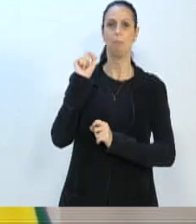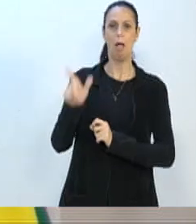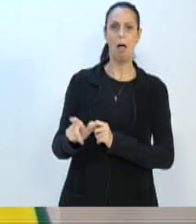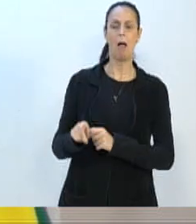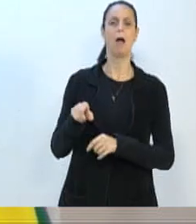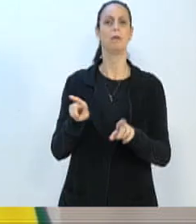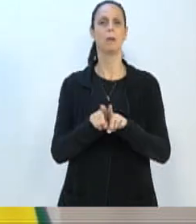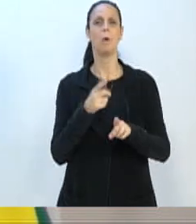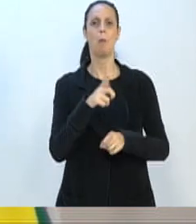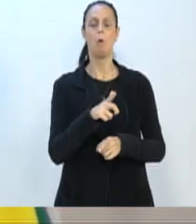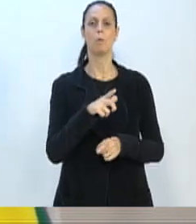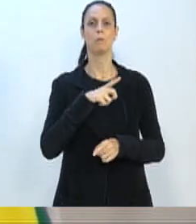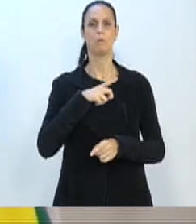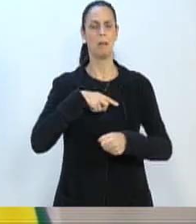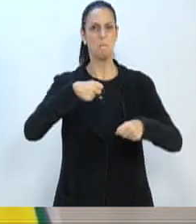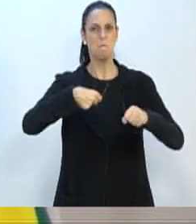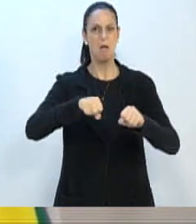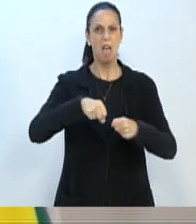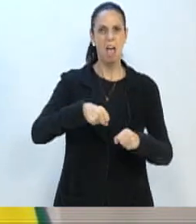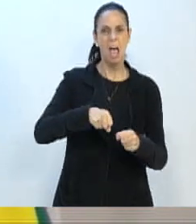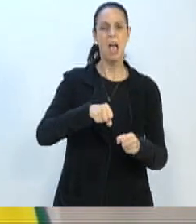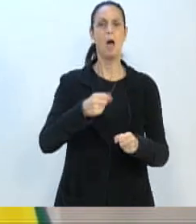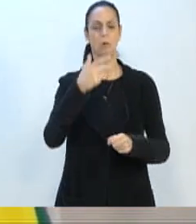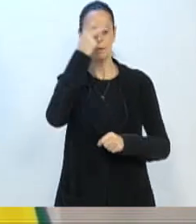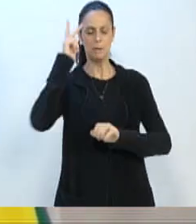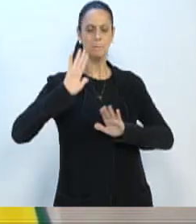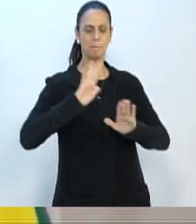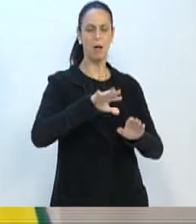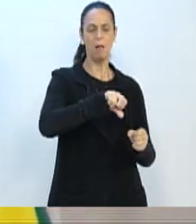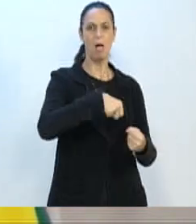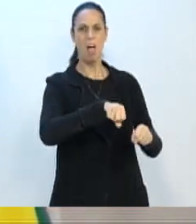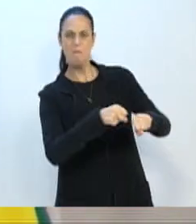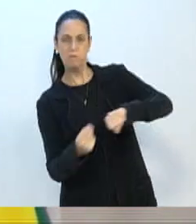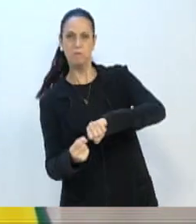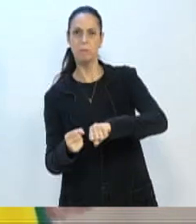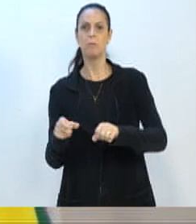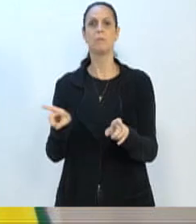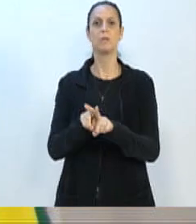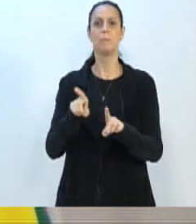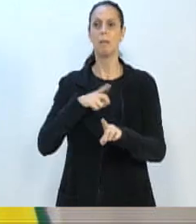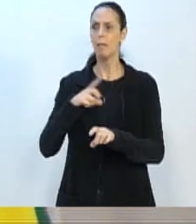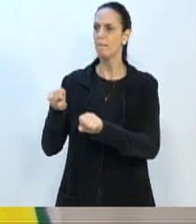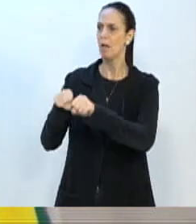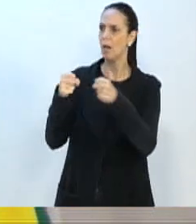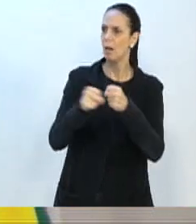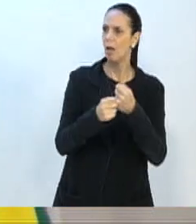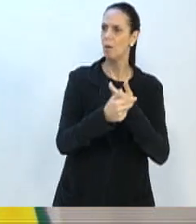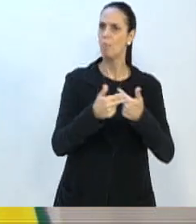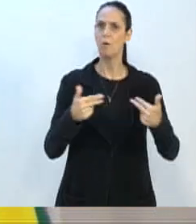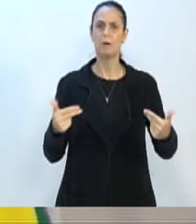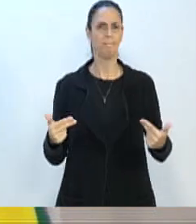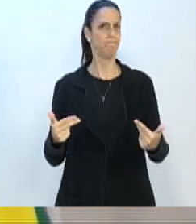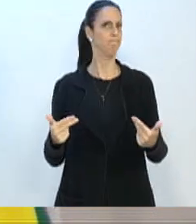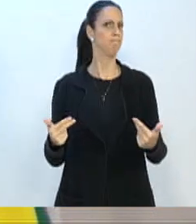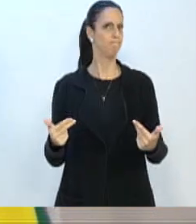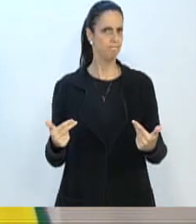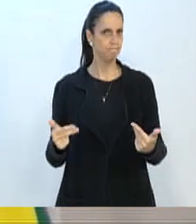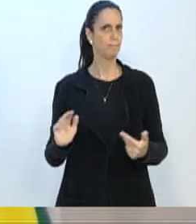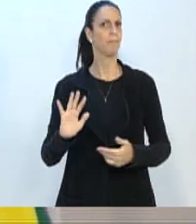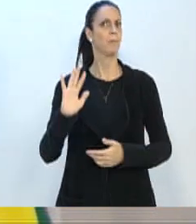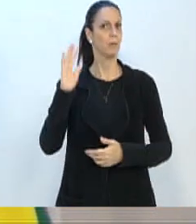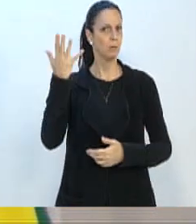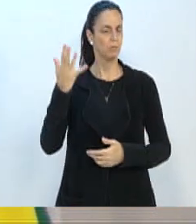derrubado vimos Estamos vendo situações lamentáveis né depredações várias situações aí né que realmente